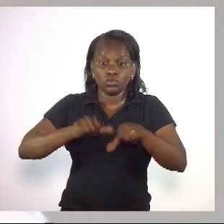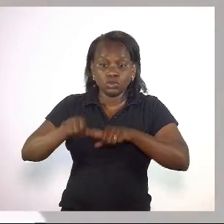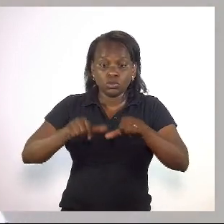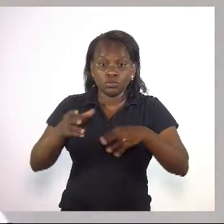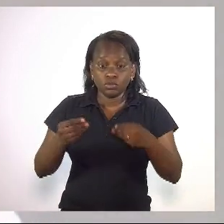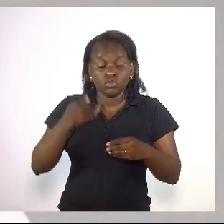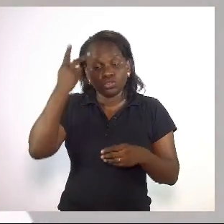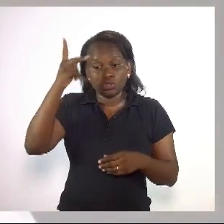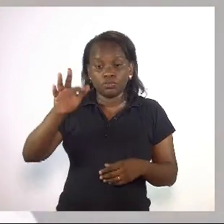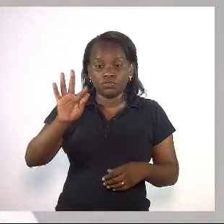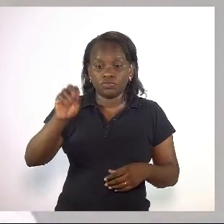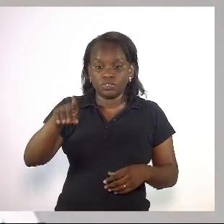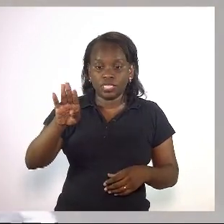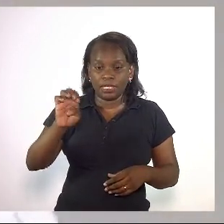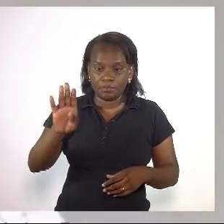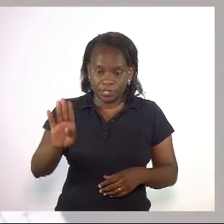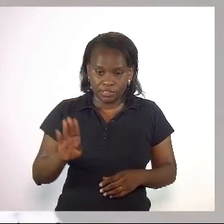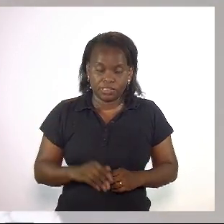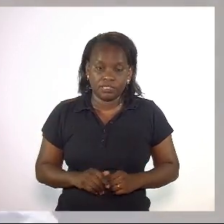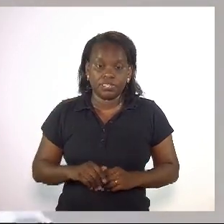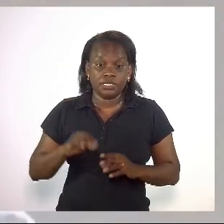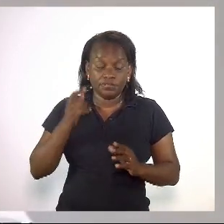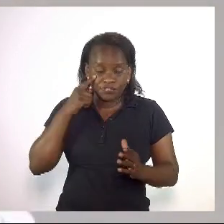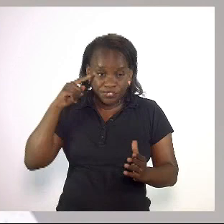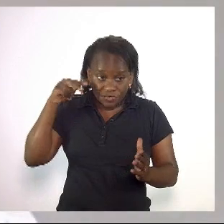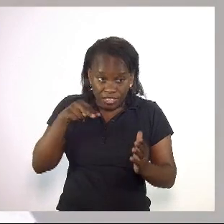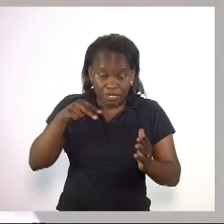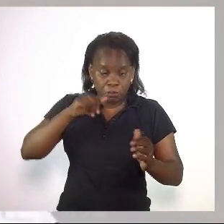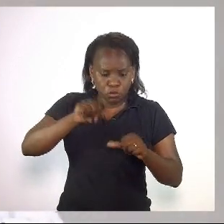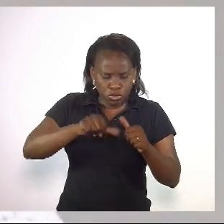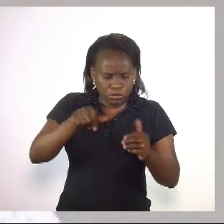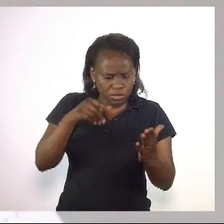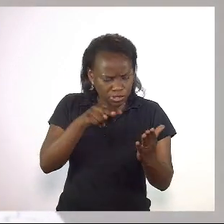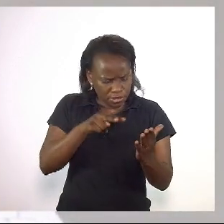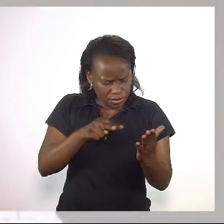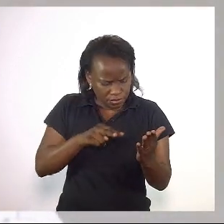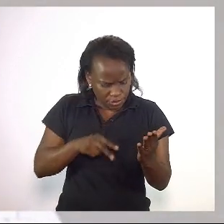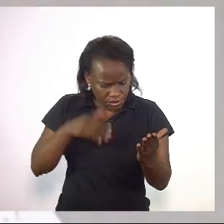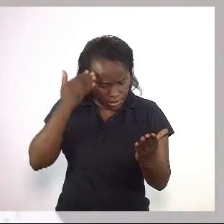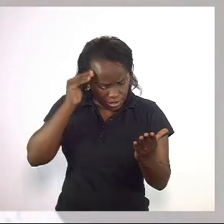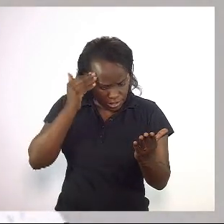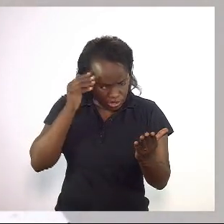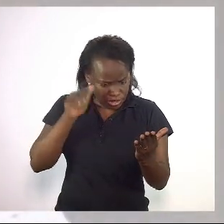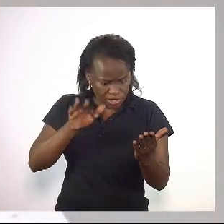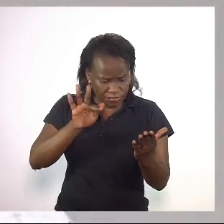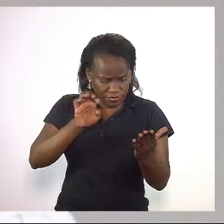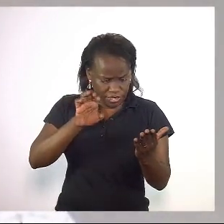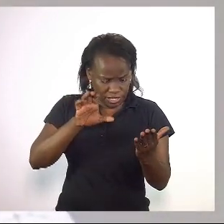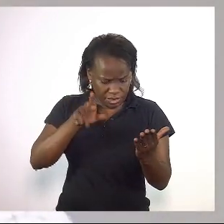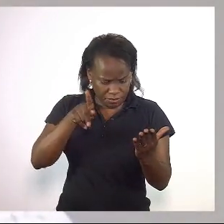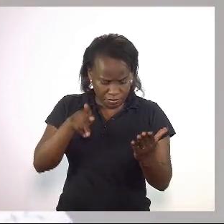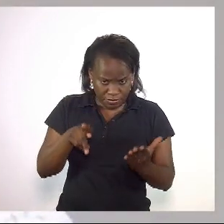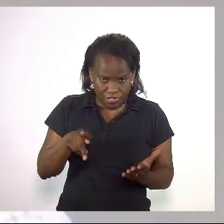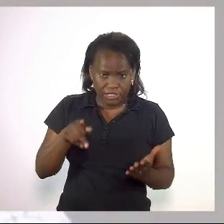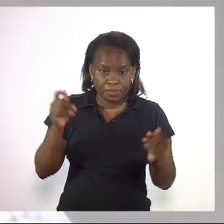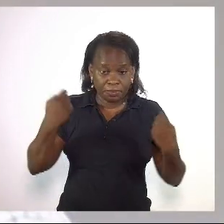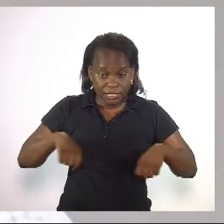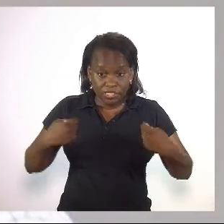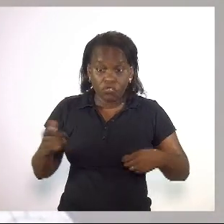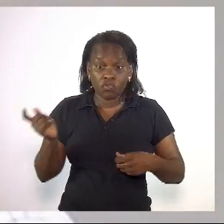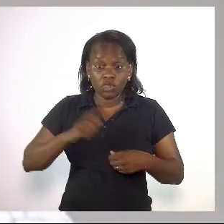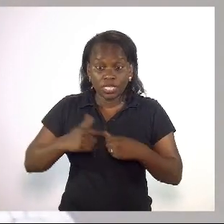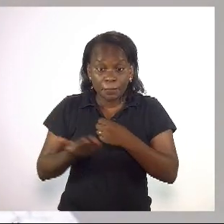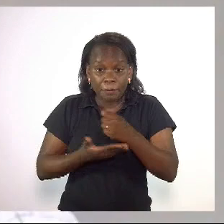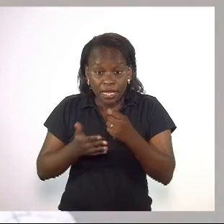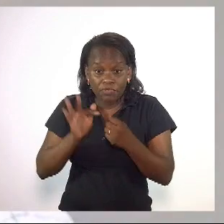relação ao Fundeb. Se, à luz dessas mudanças, nós entendermos que o FECP deve voltar à base